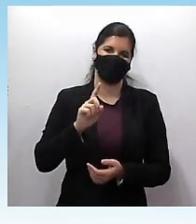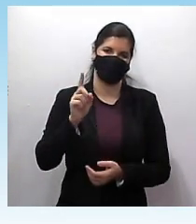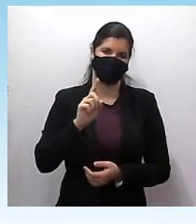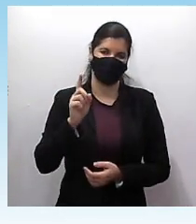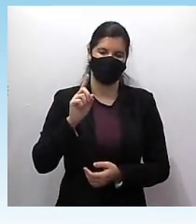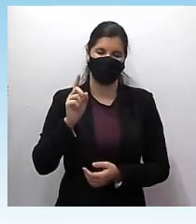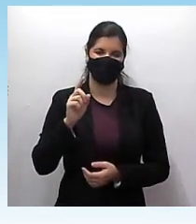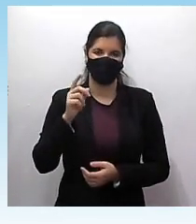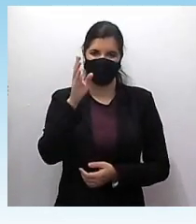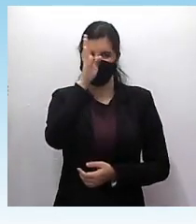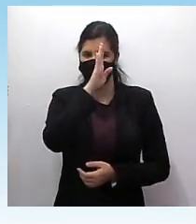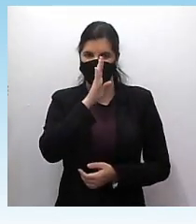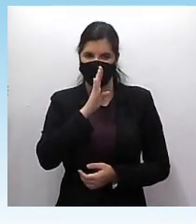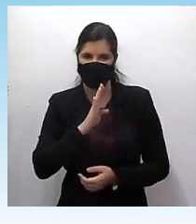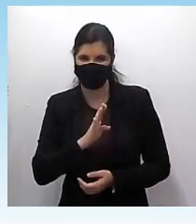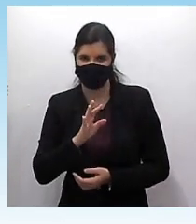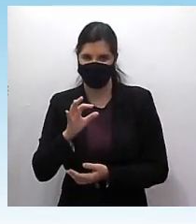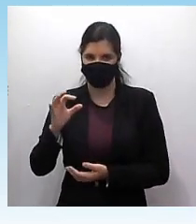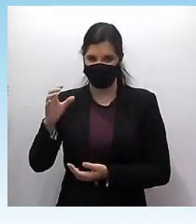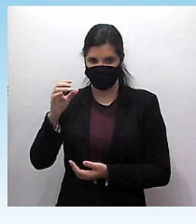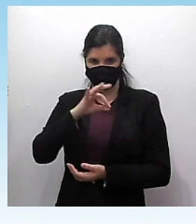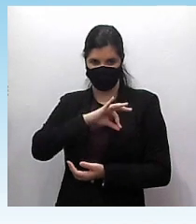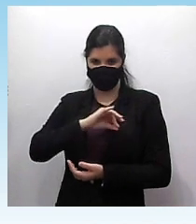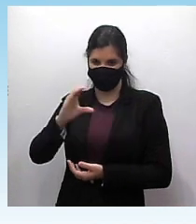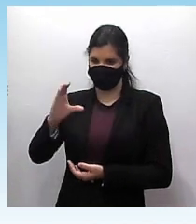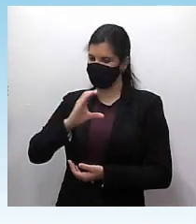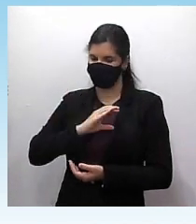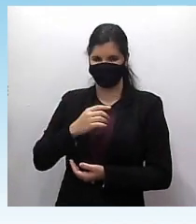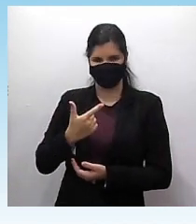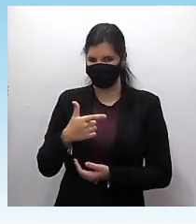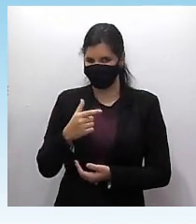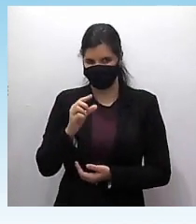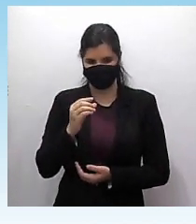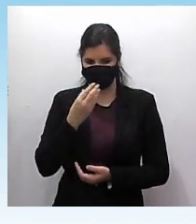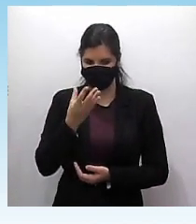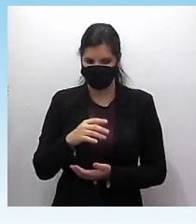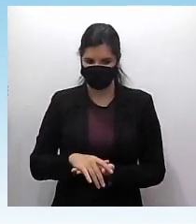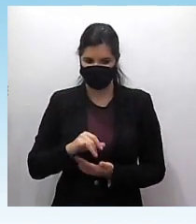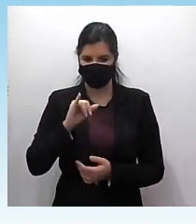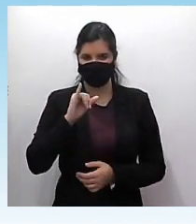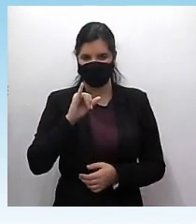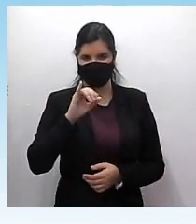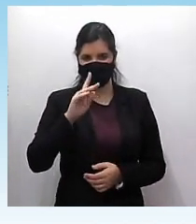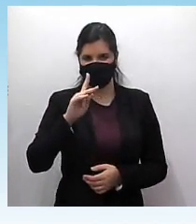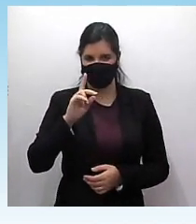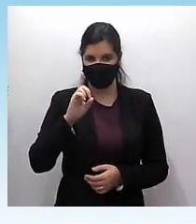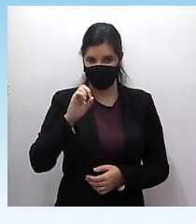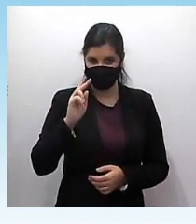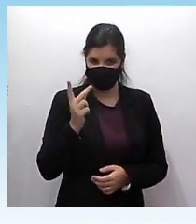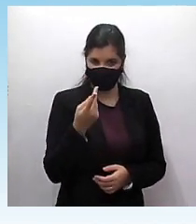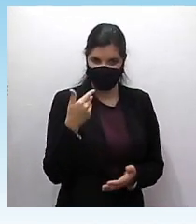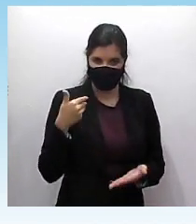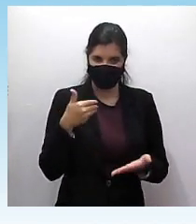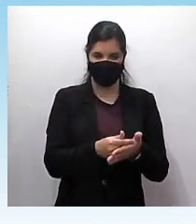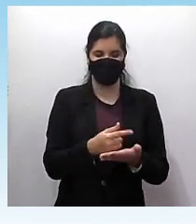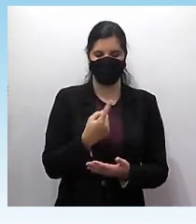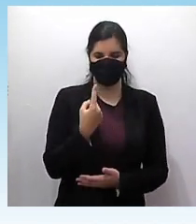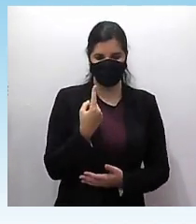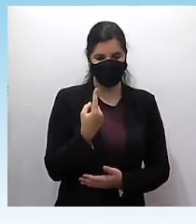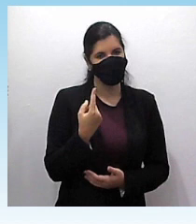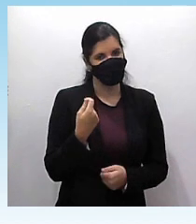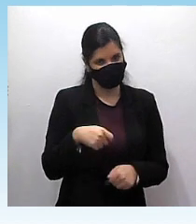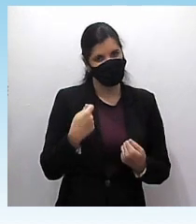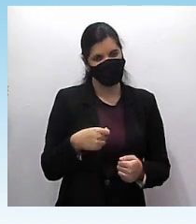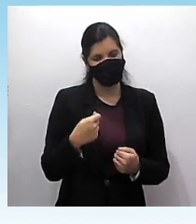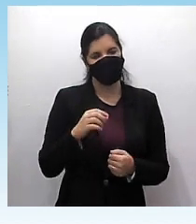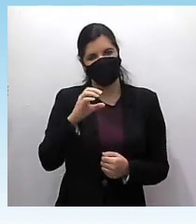brasileiro não ganha a riqueza que o Brasil produz. O IDH tem que estar próximo de 1. O IDH do Brasil ali 0,7,